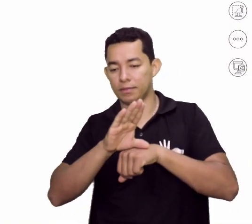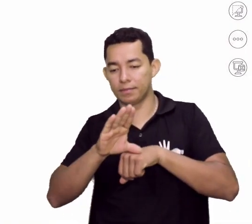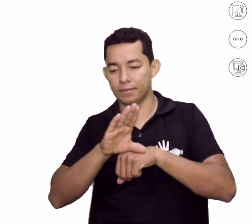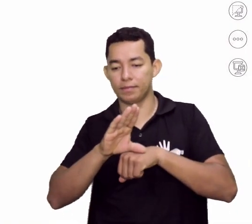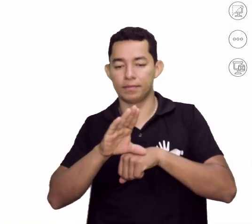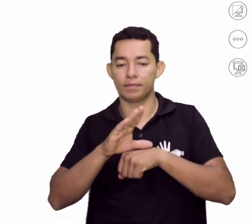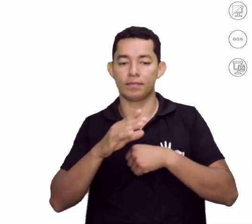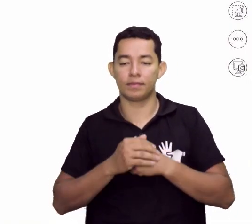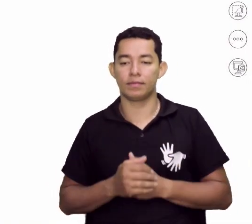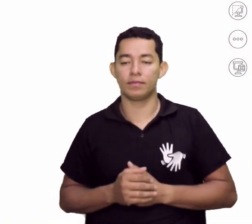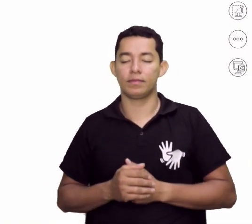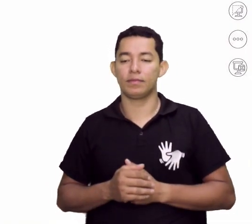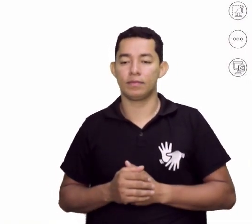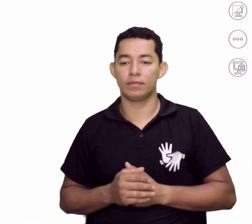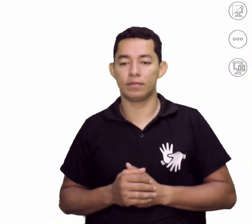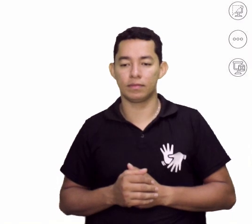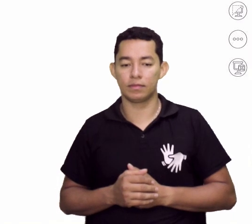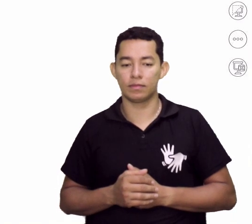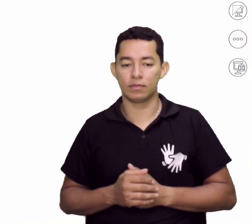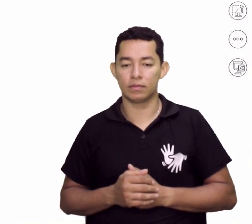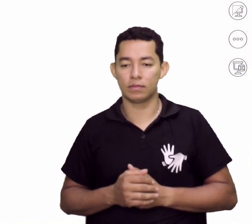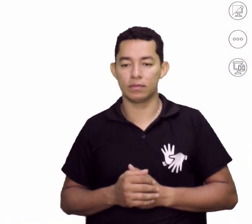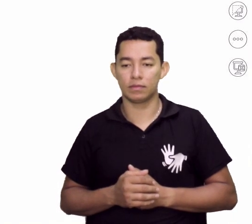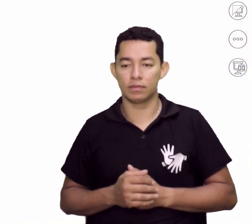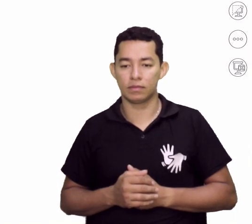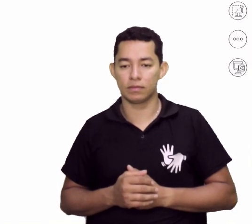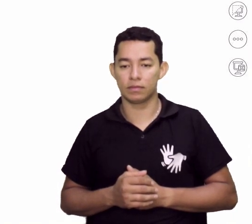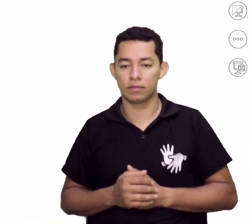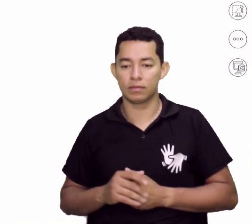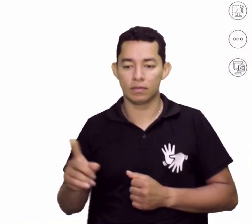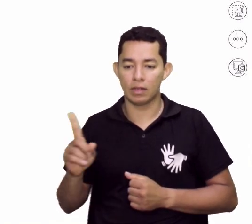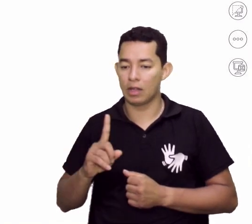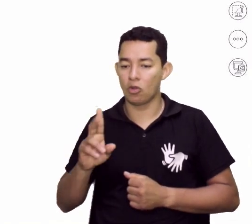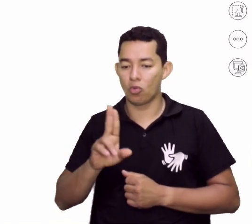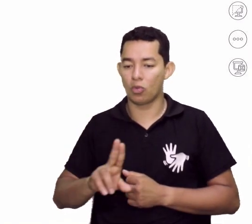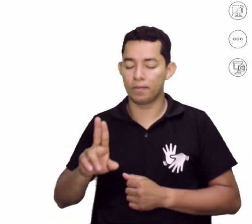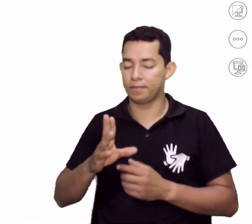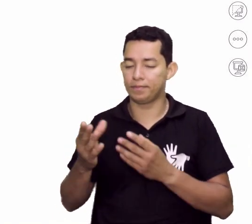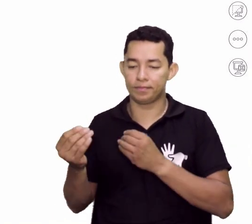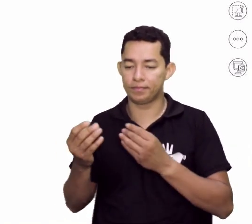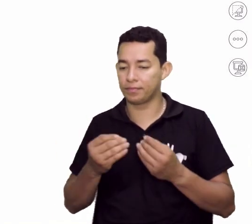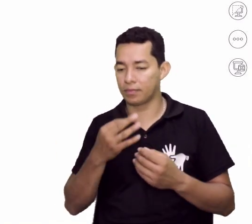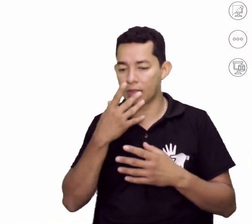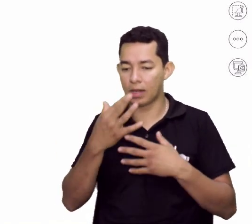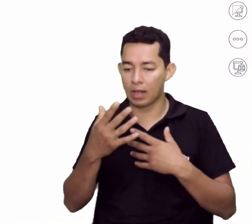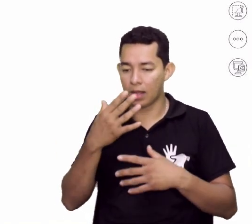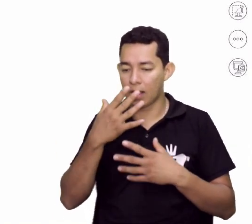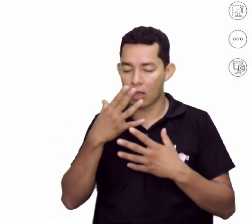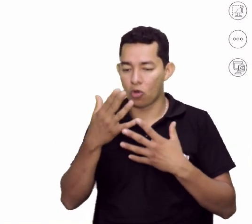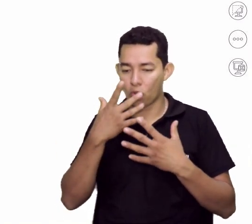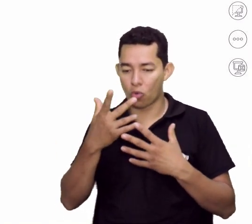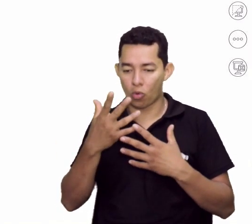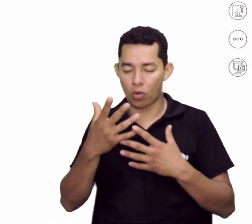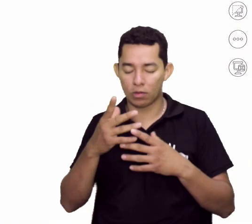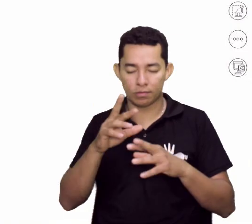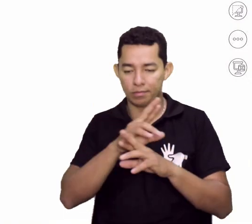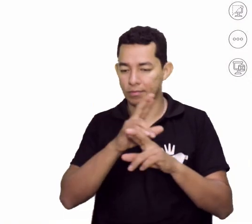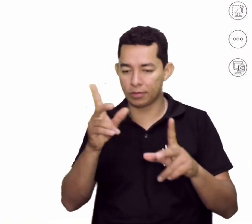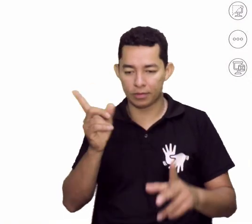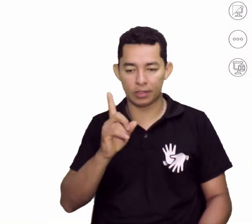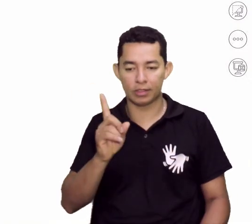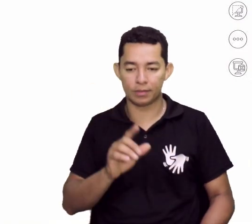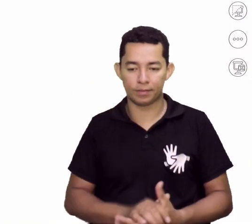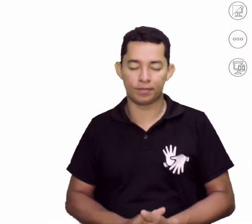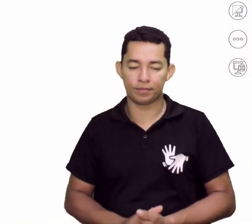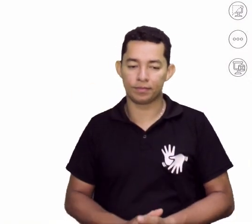né? E não primavam, não usavam muitas cores diferenciadas, né?